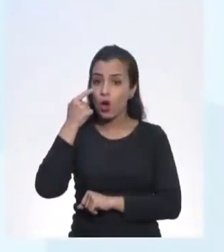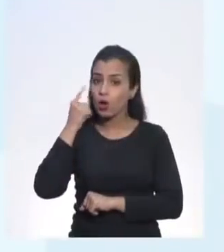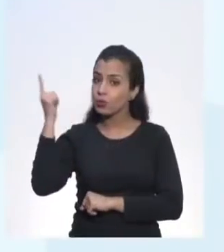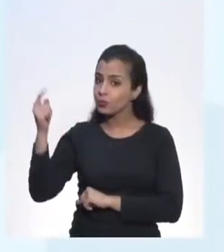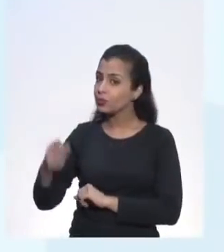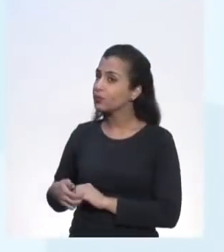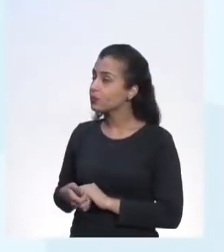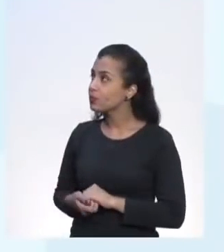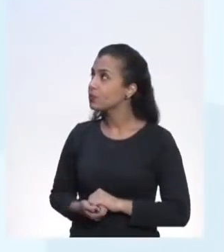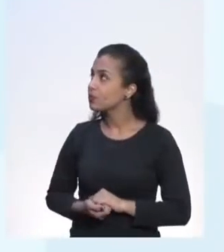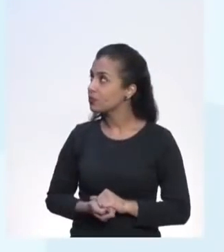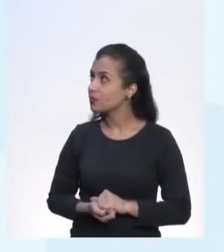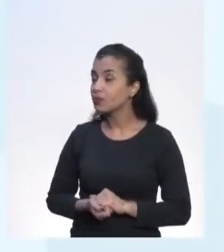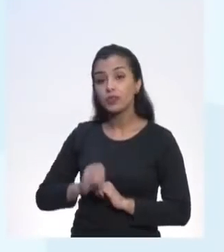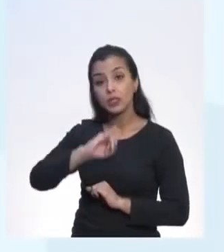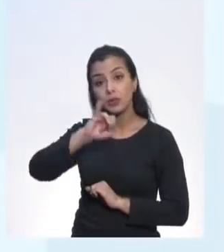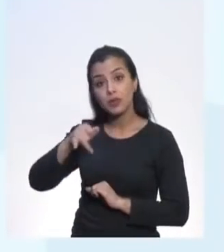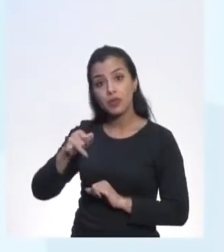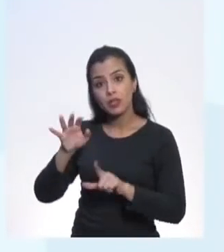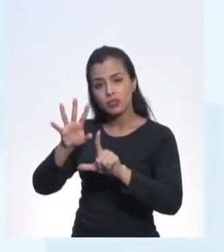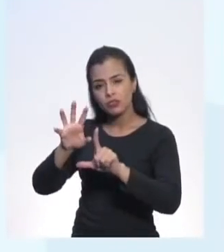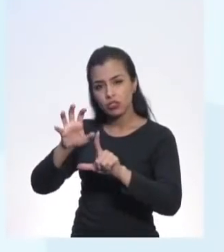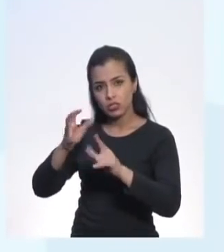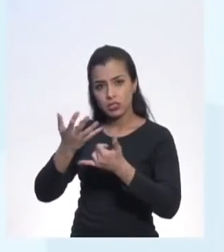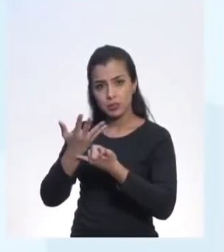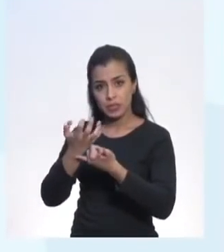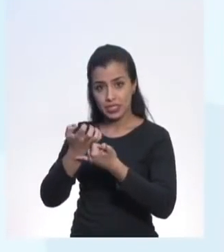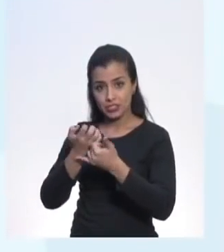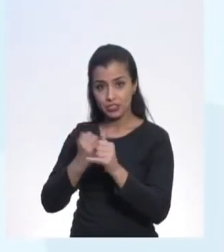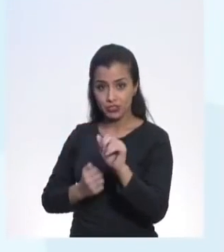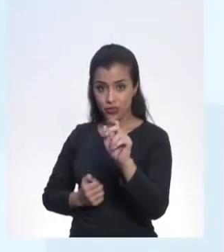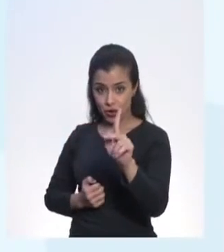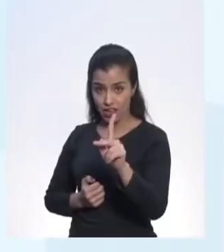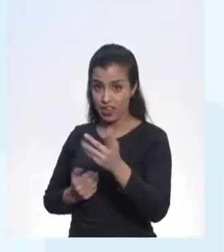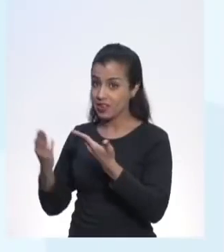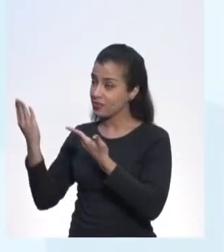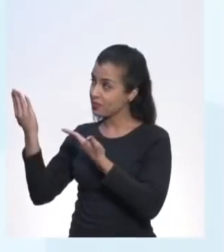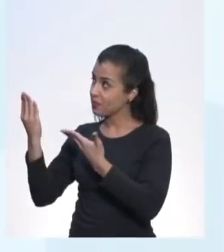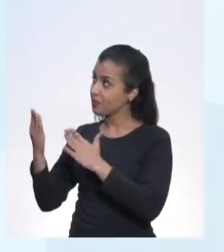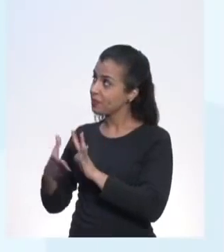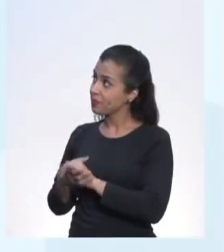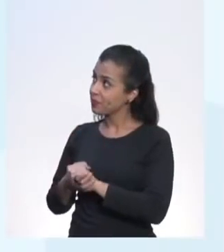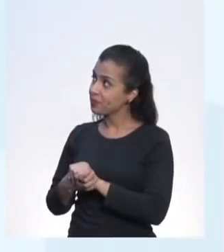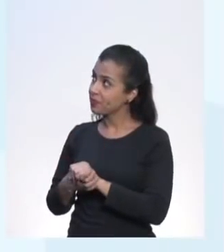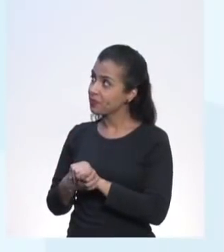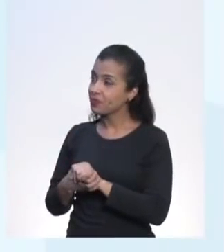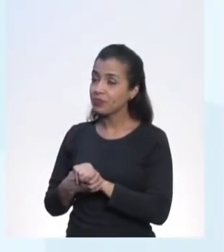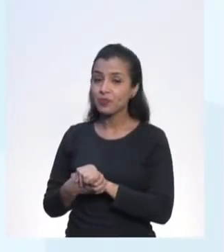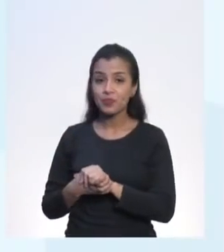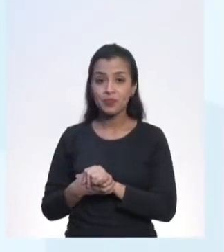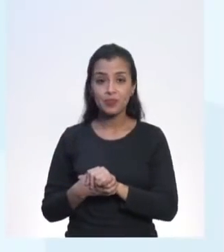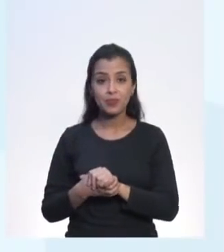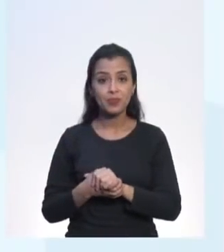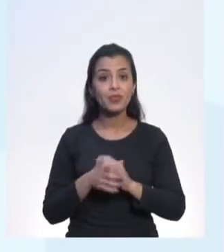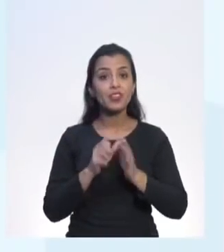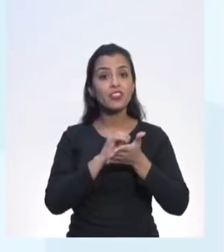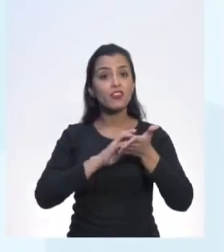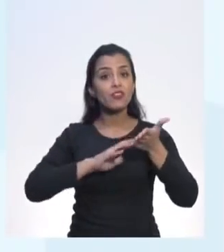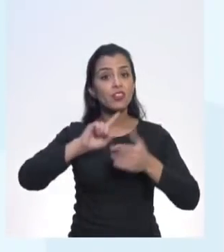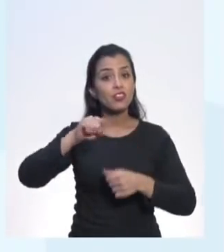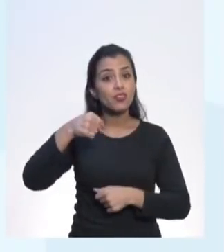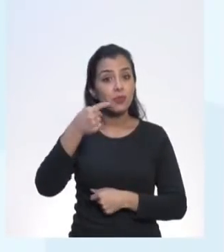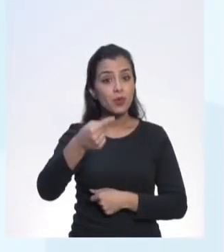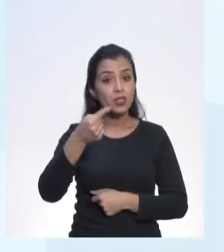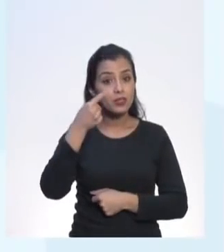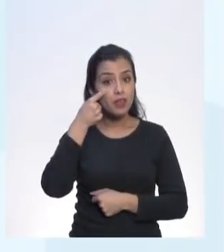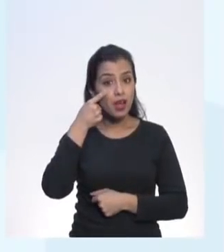na tela. Tira um print, pessoal. Ok? Muito bem. Então, vamos para a próxima